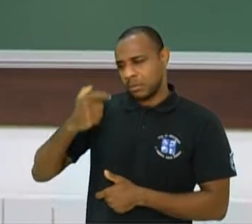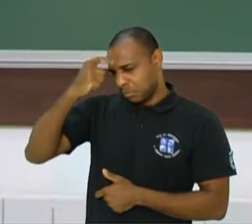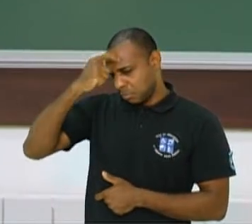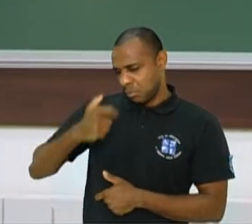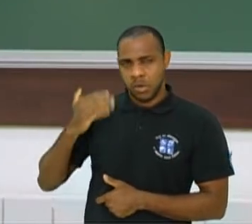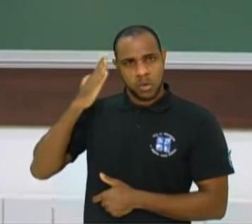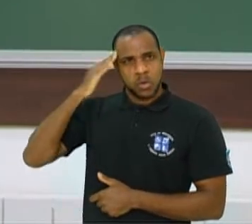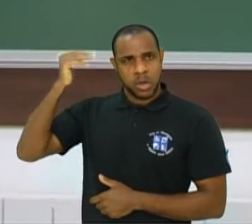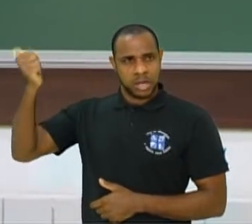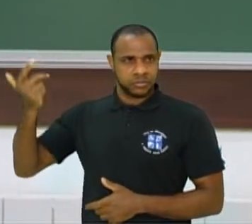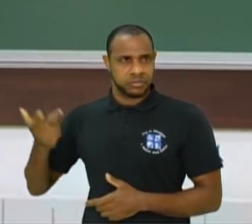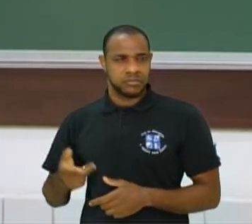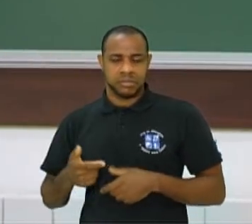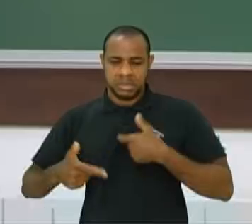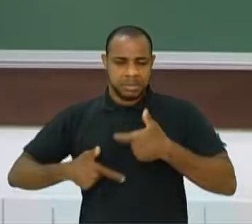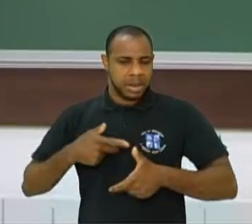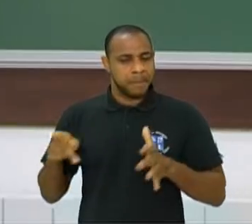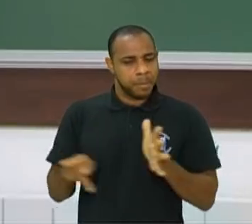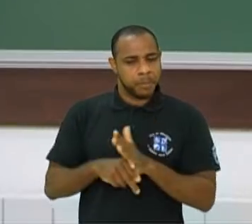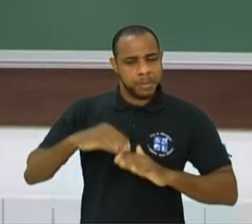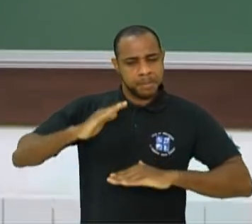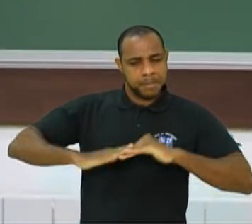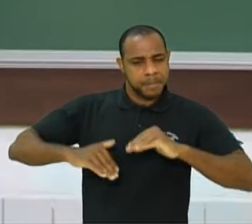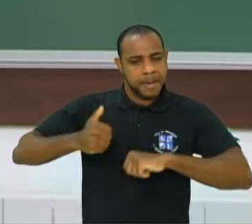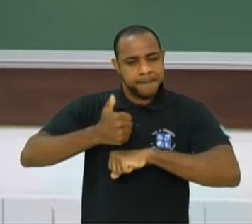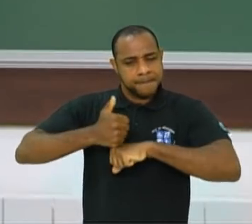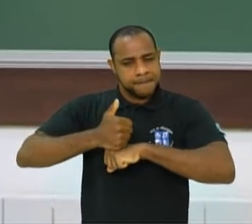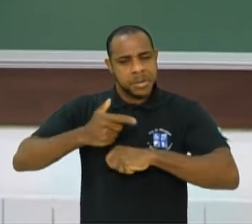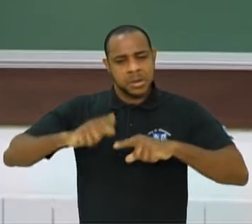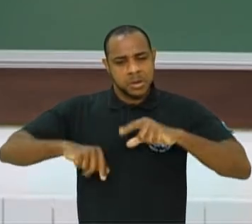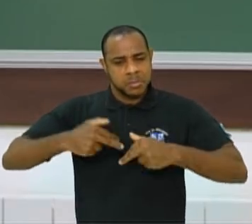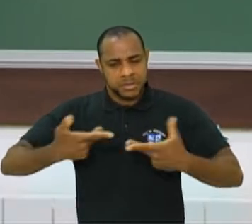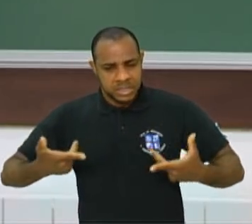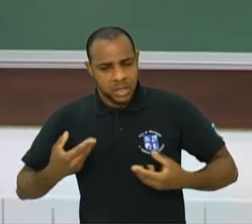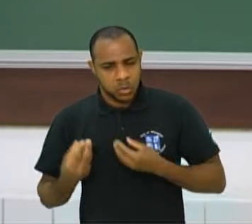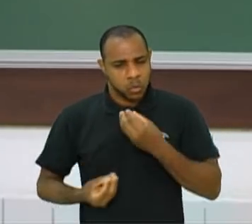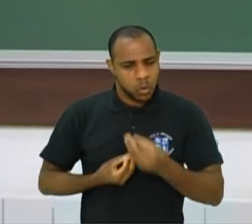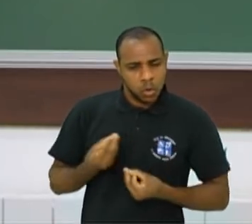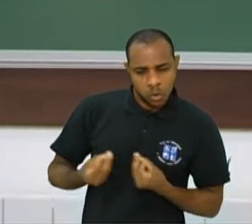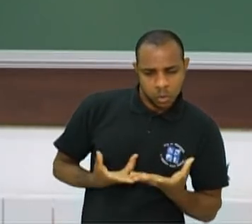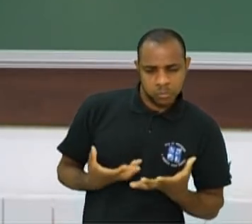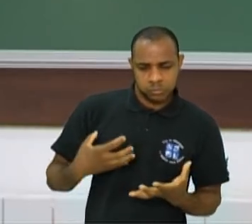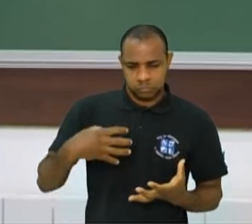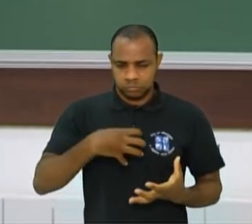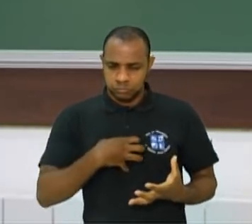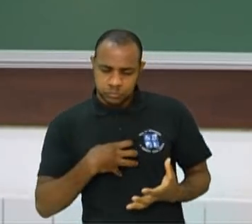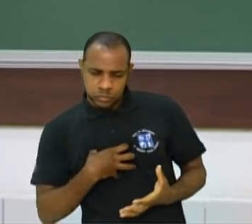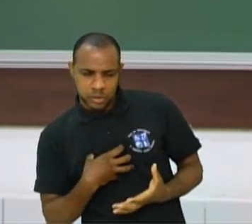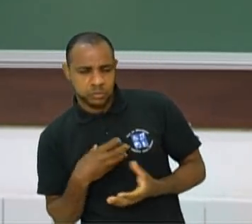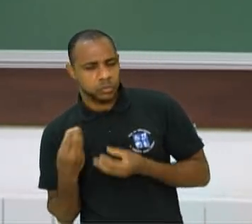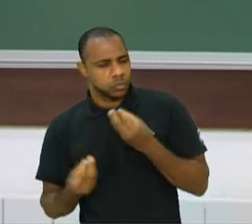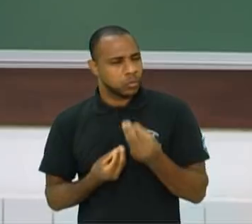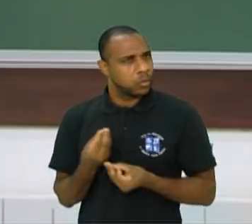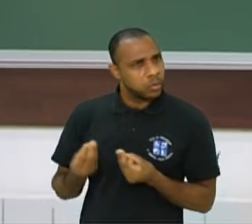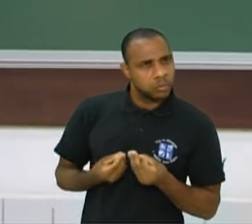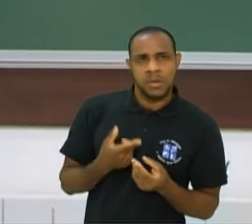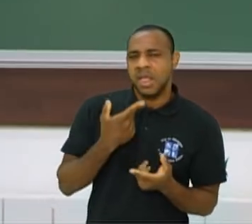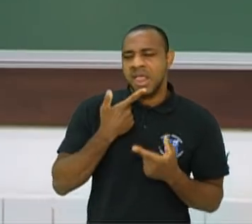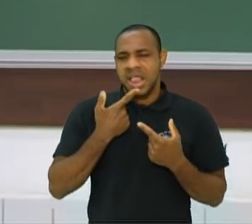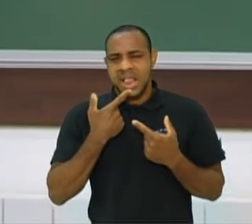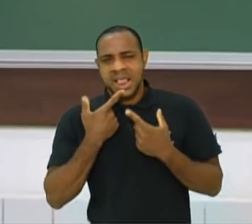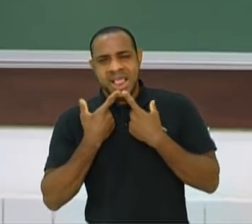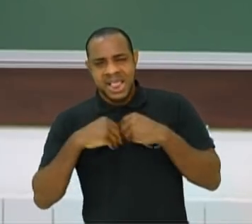vai trabalhar os seus materiais que ele vai escolher, né? A sua forma, a sua linguagem, seja lá a linguagem da dança,